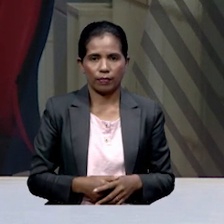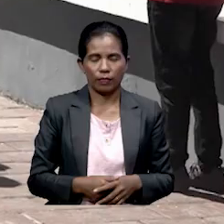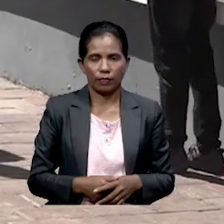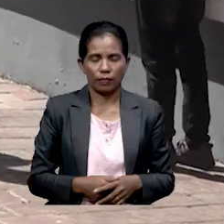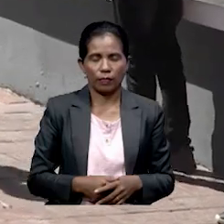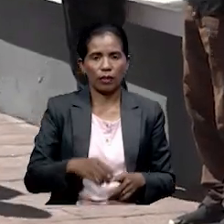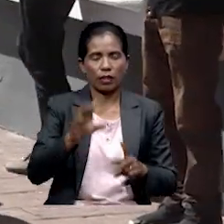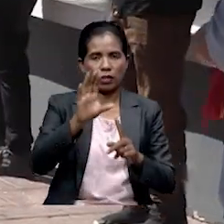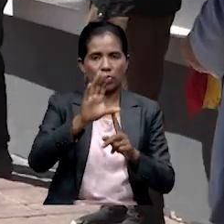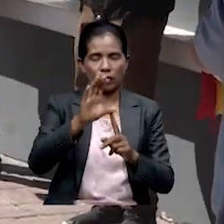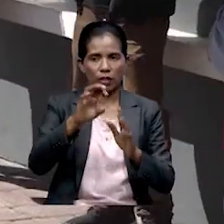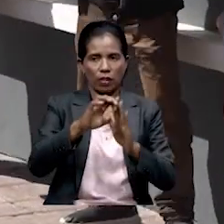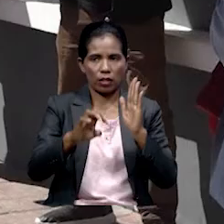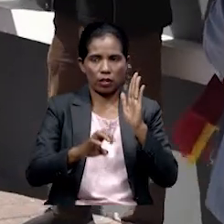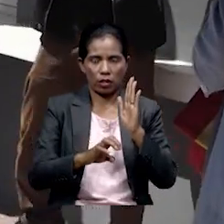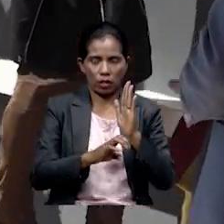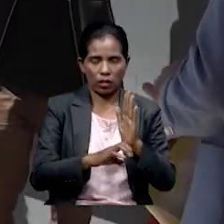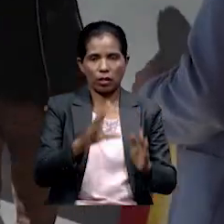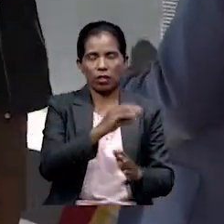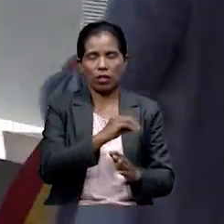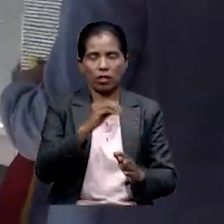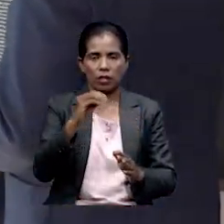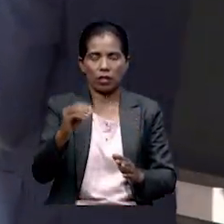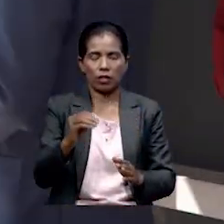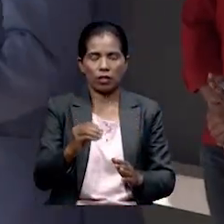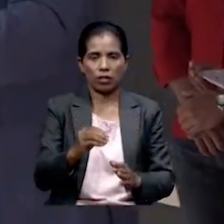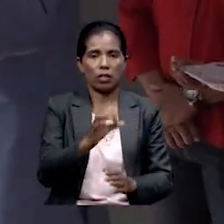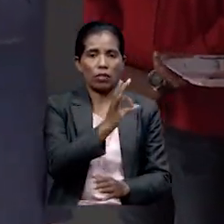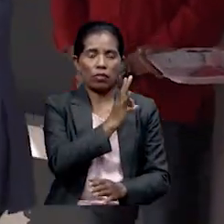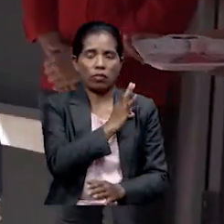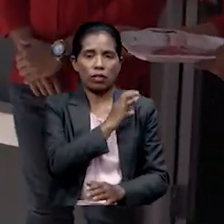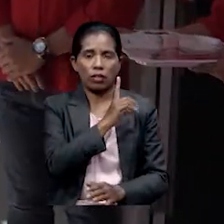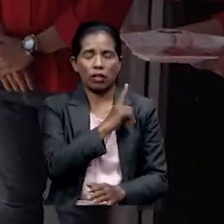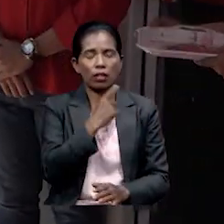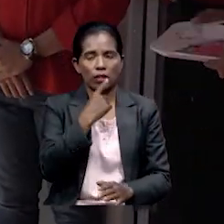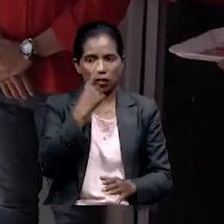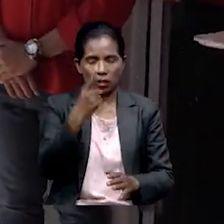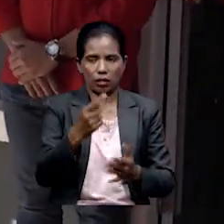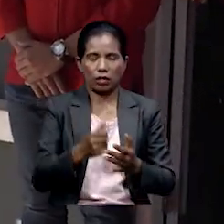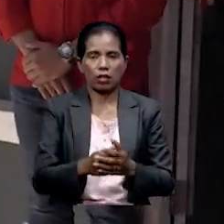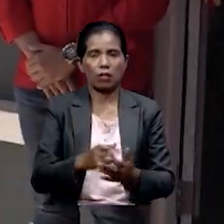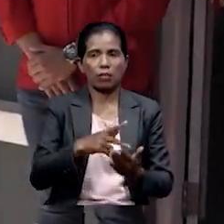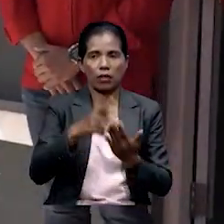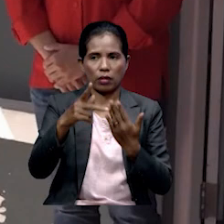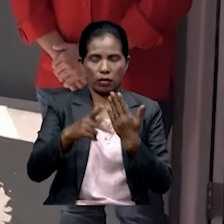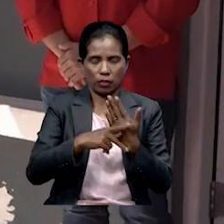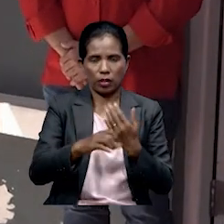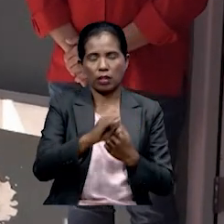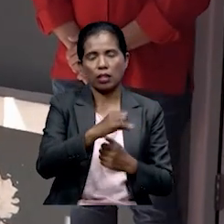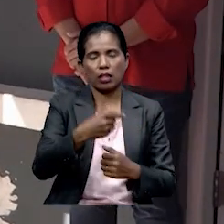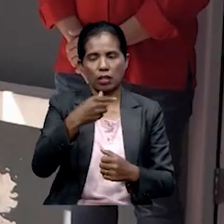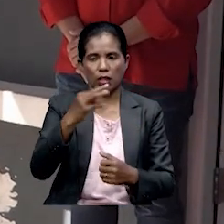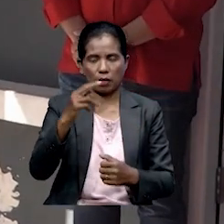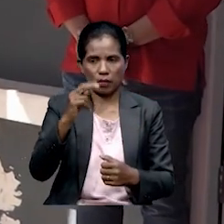Chefe Estado-Maior General F.E. Fretelli, Tenente General Falu Ratalek, e a programa Grande Entrevista Especial e Gementife